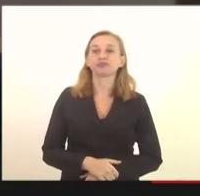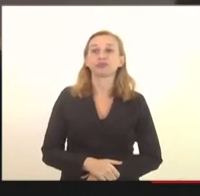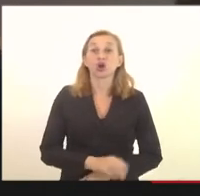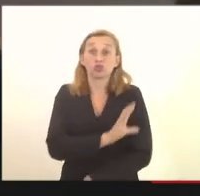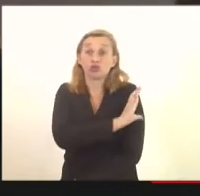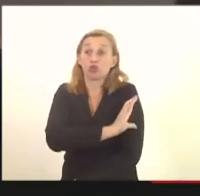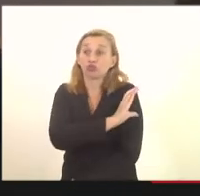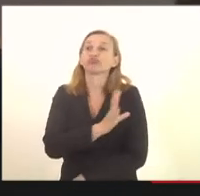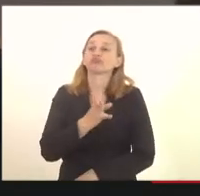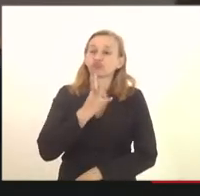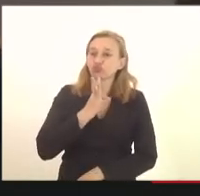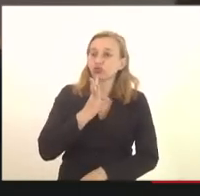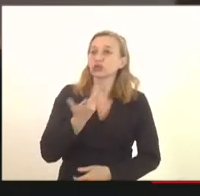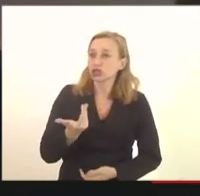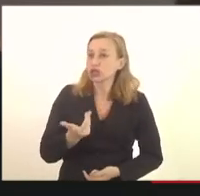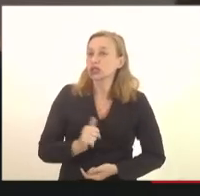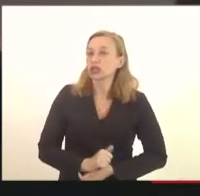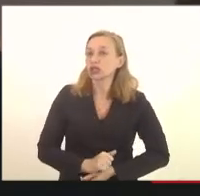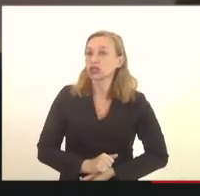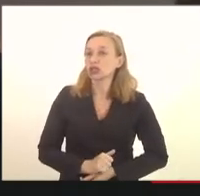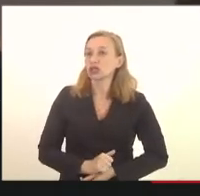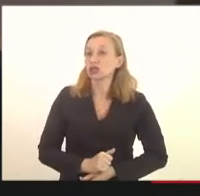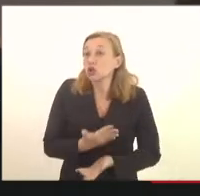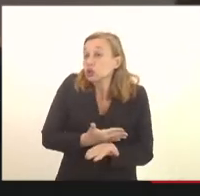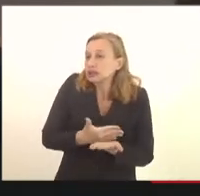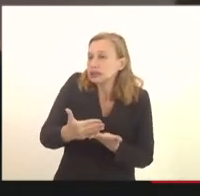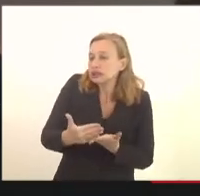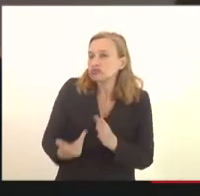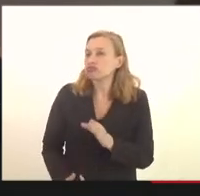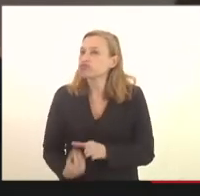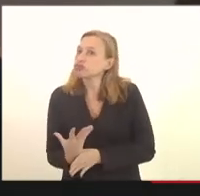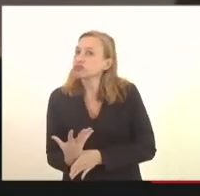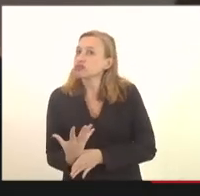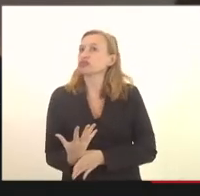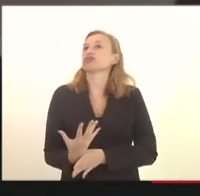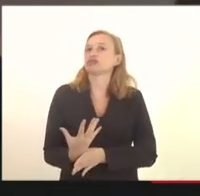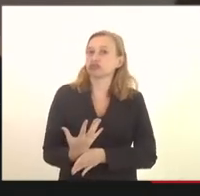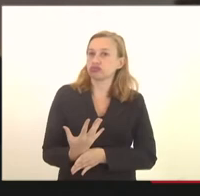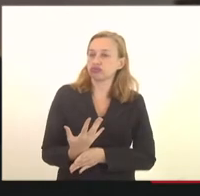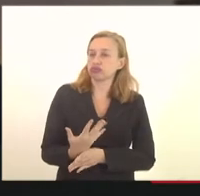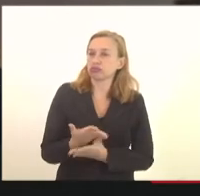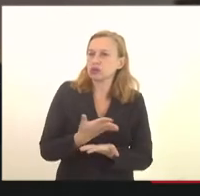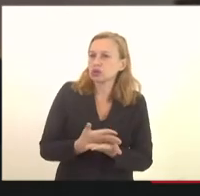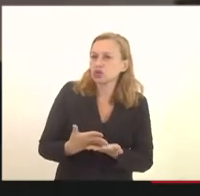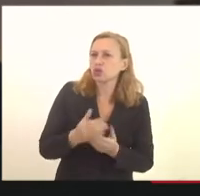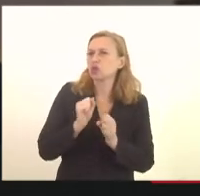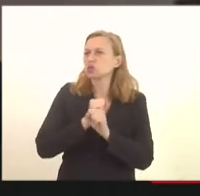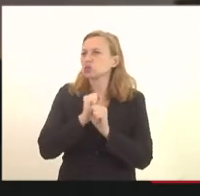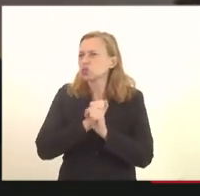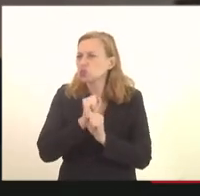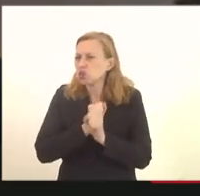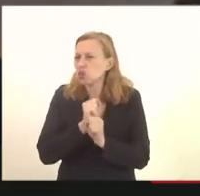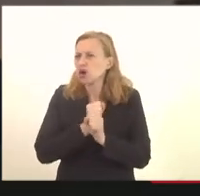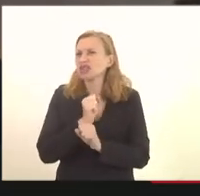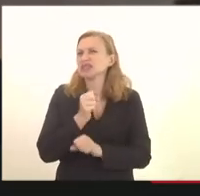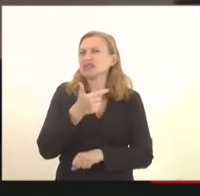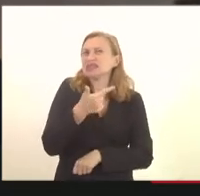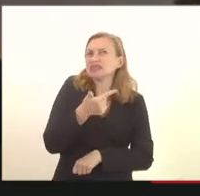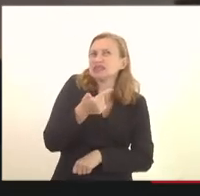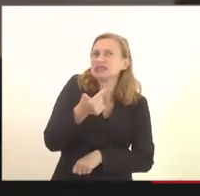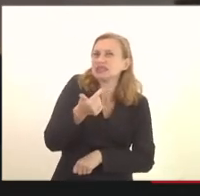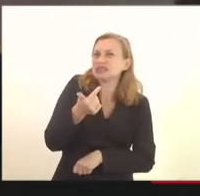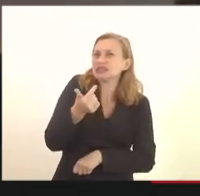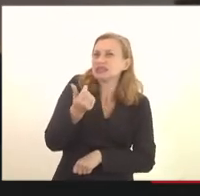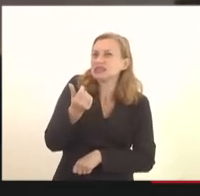campo, mas eu diria que Tartaruga Verde está no início da produção, né? Nós estamos falando da produção que começou há alguns anos, acho que foi 2017,